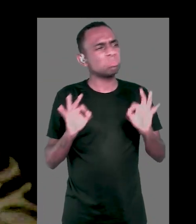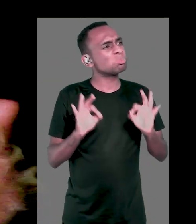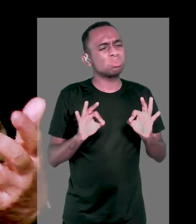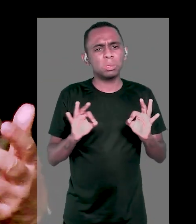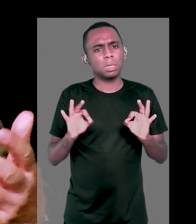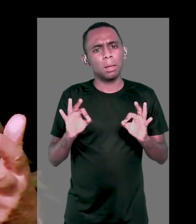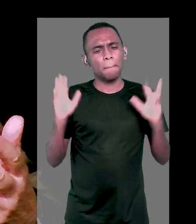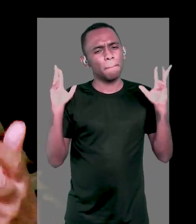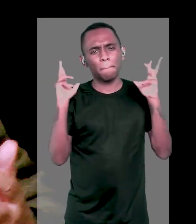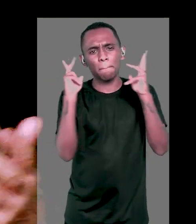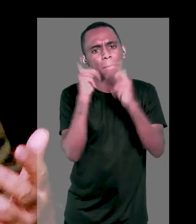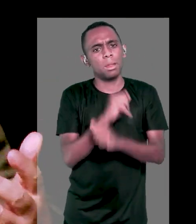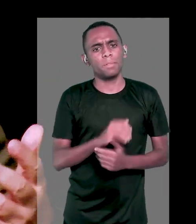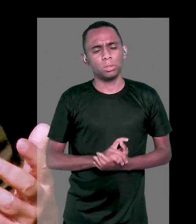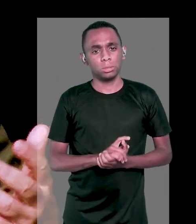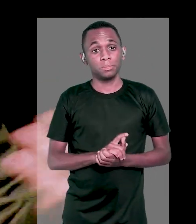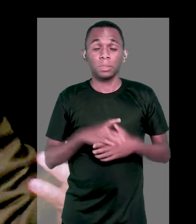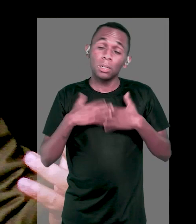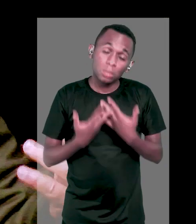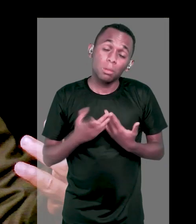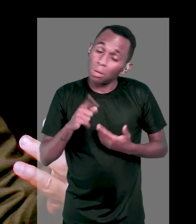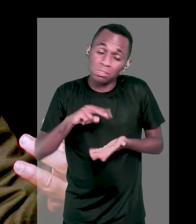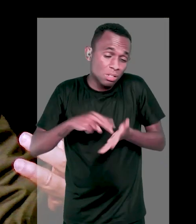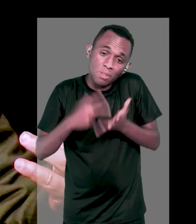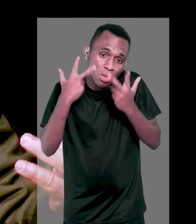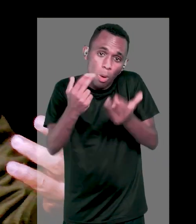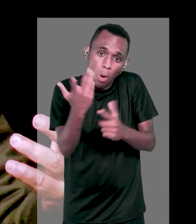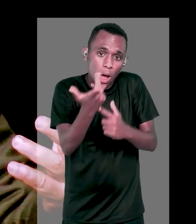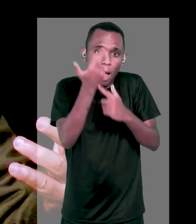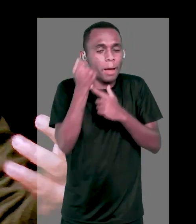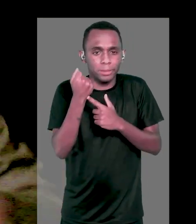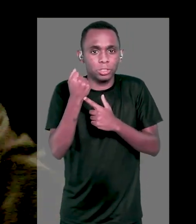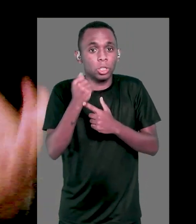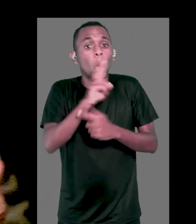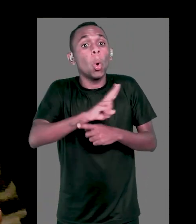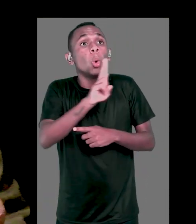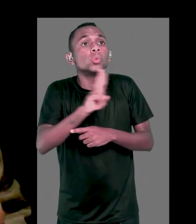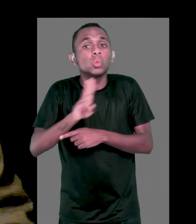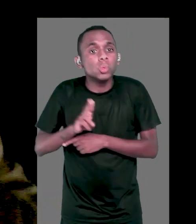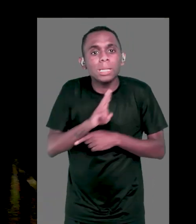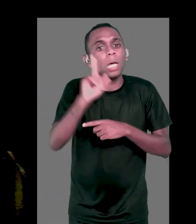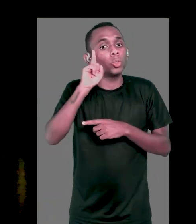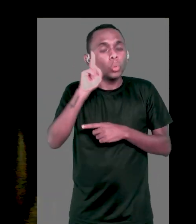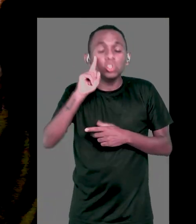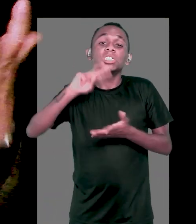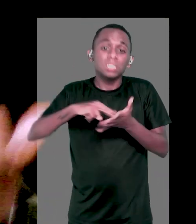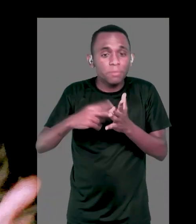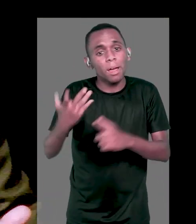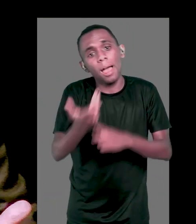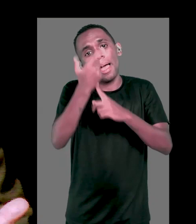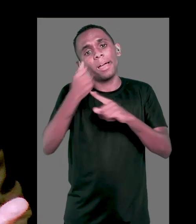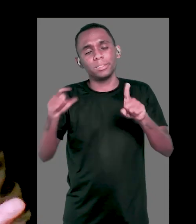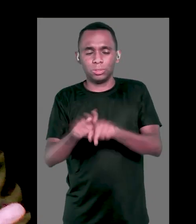e entrando lá eu tive um deslumbramento um momento de deslumbramento é uma arquitetura de uma extraordinária beleza de um requinte de